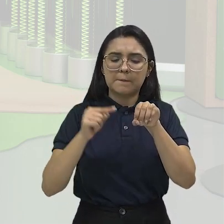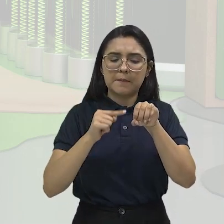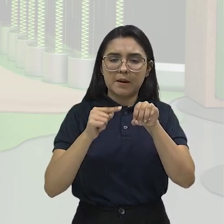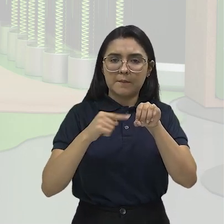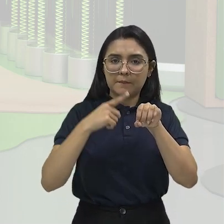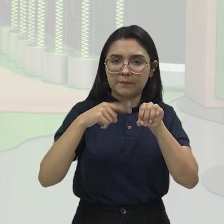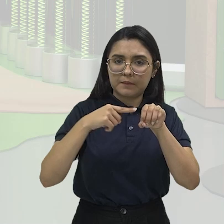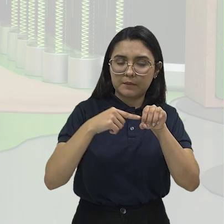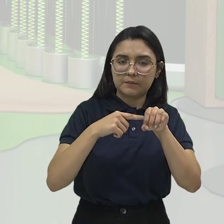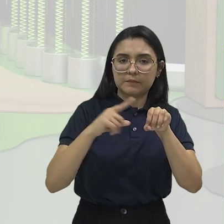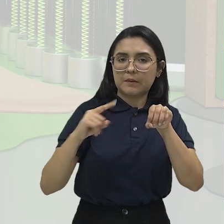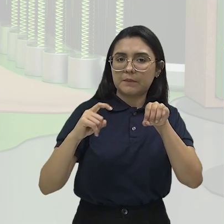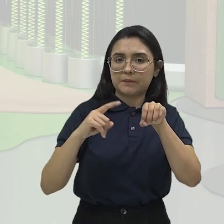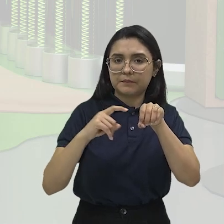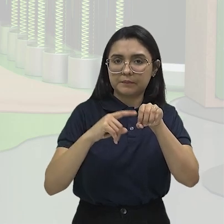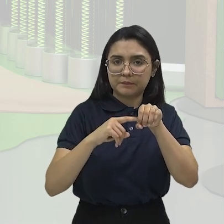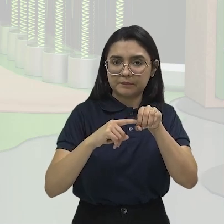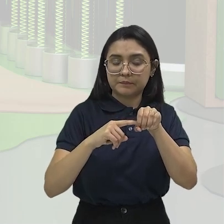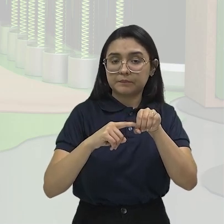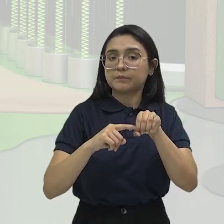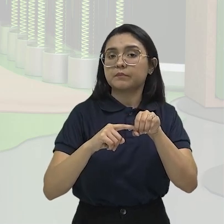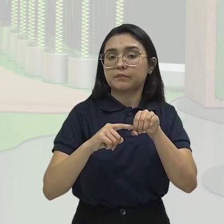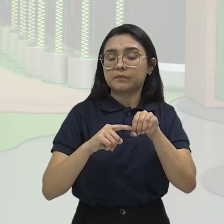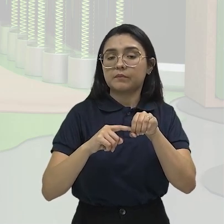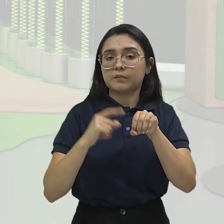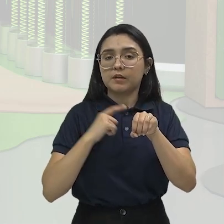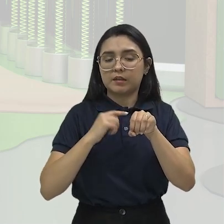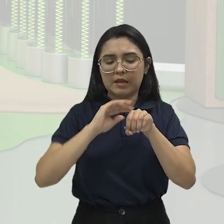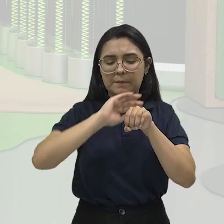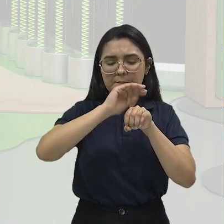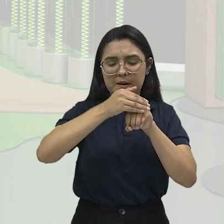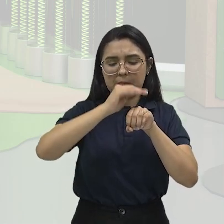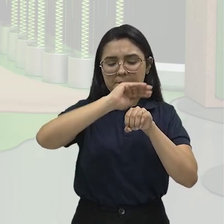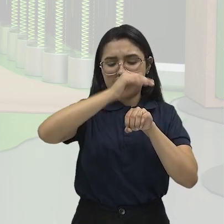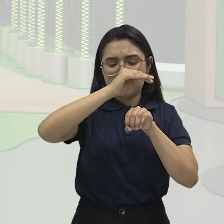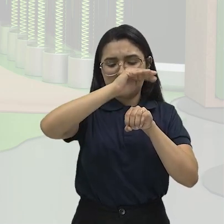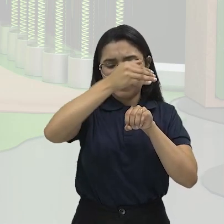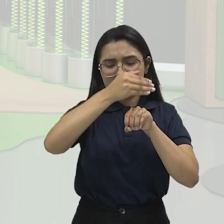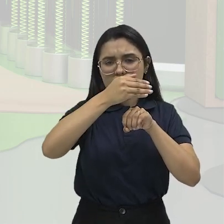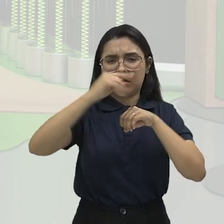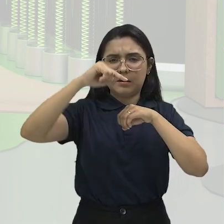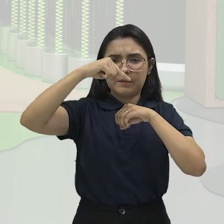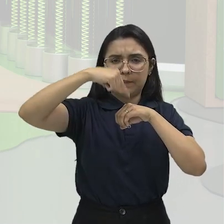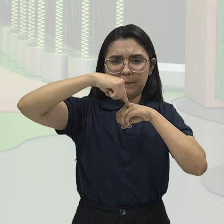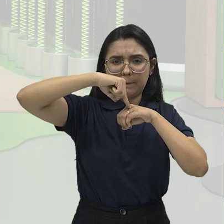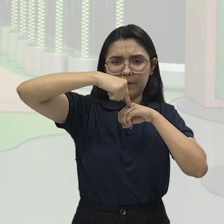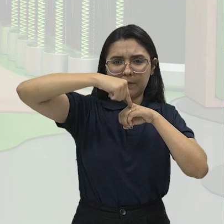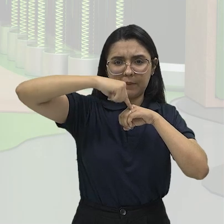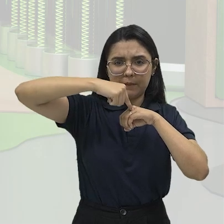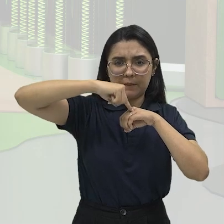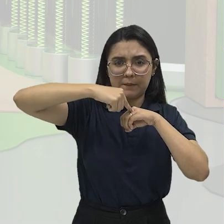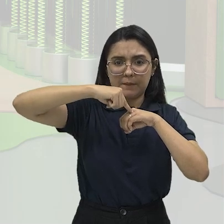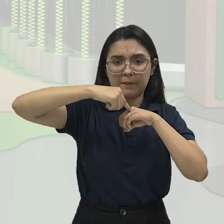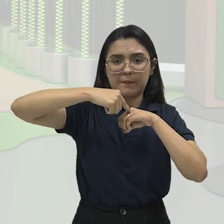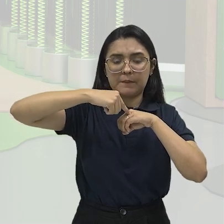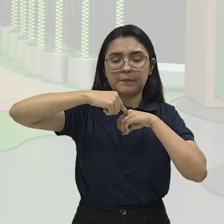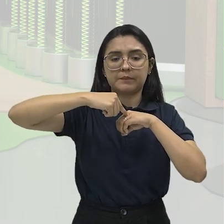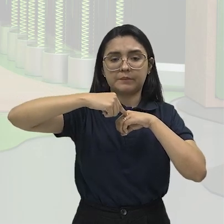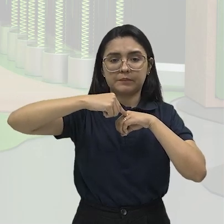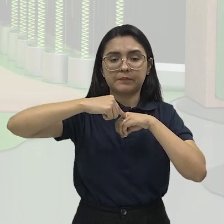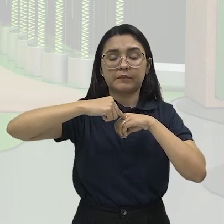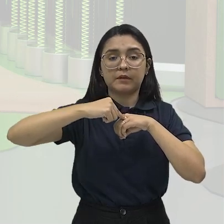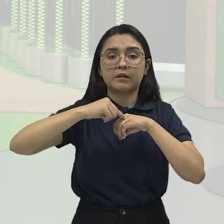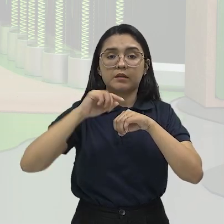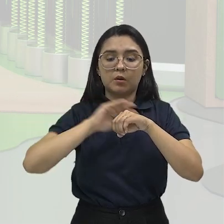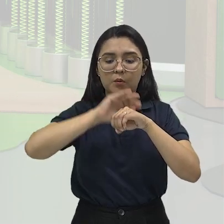daquele óvulo, né, ou daquele ovócito, aquelas camadas que a gente viu bem no início, aí o óvulo ele bloqueia a entrada de